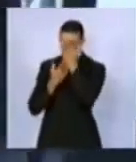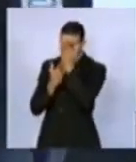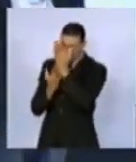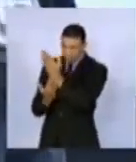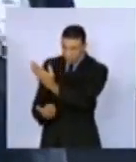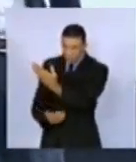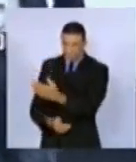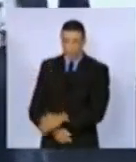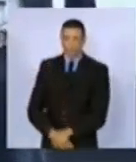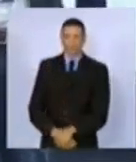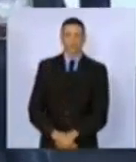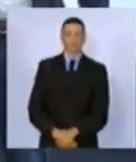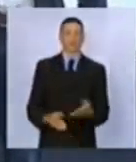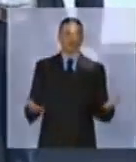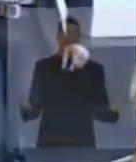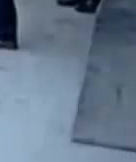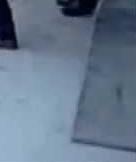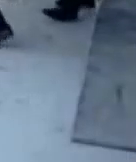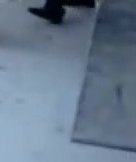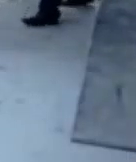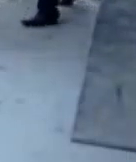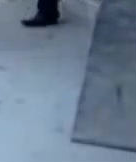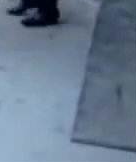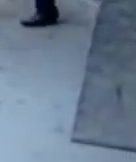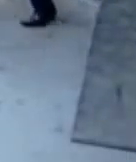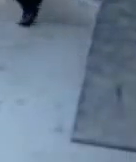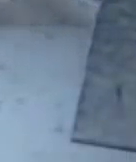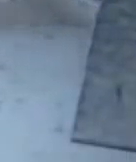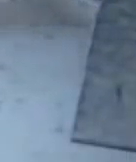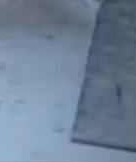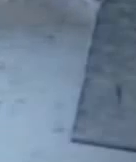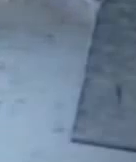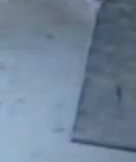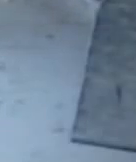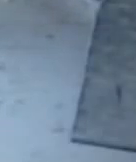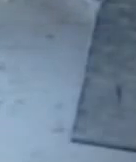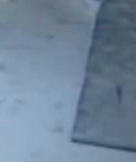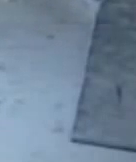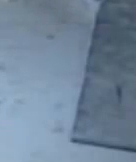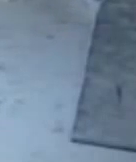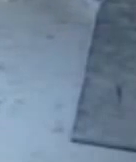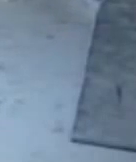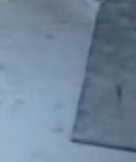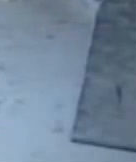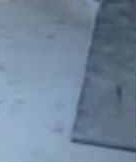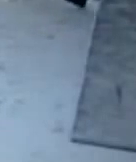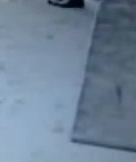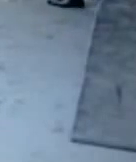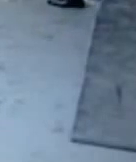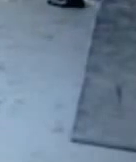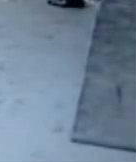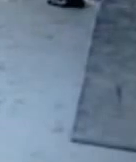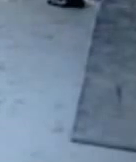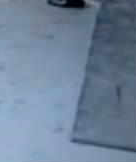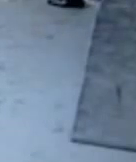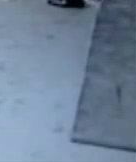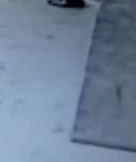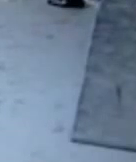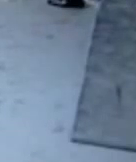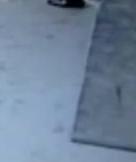obrigado chama agora para sua exposição pao vereador do município